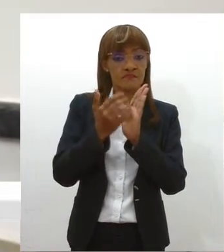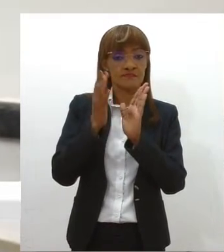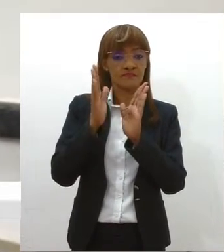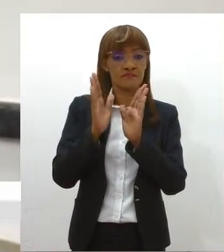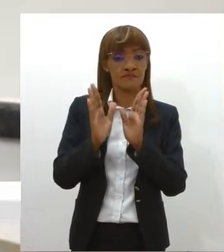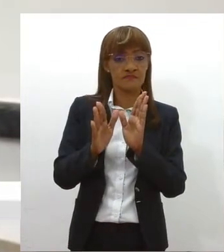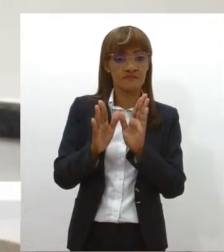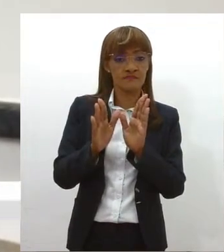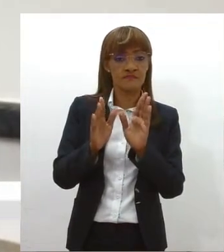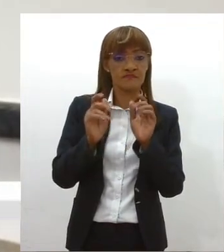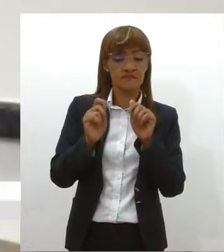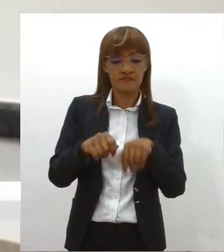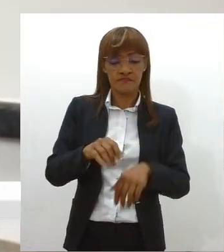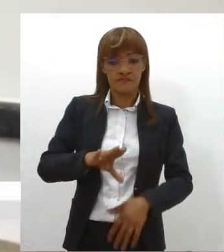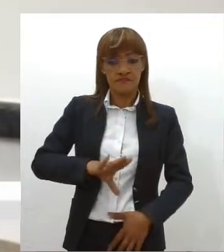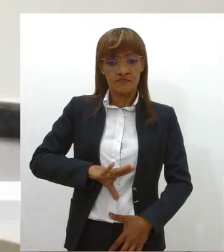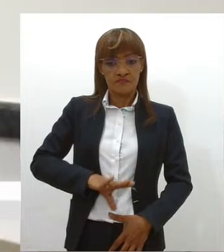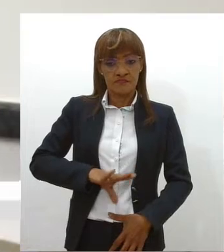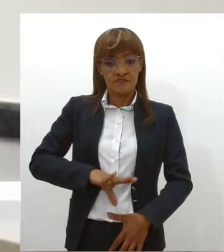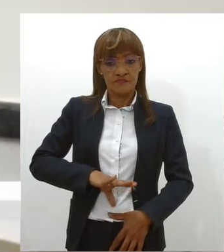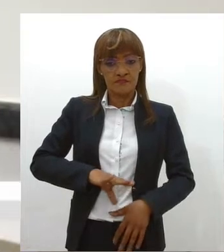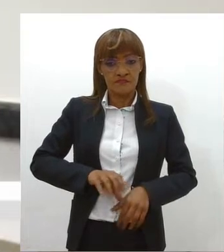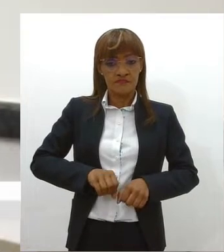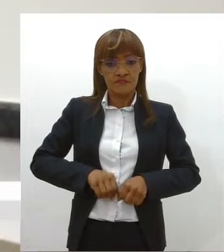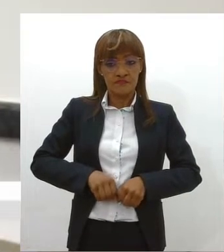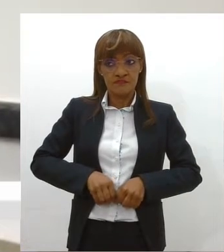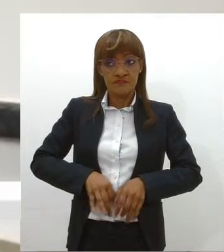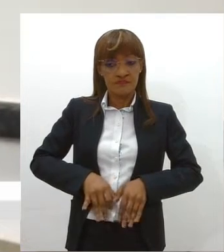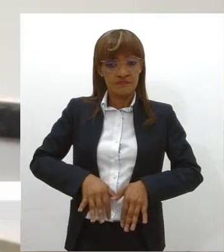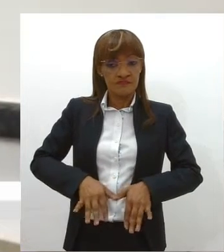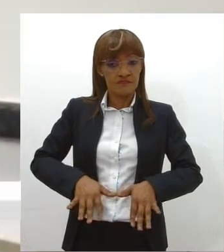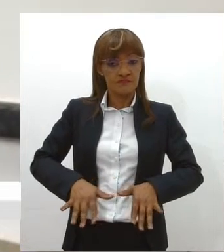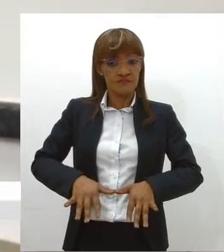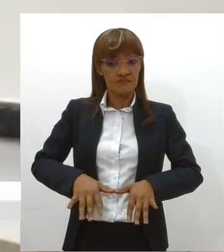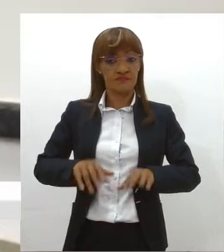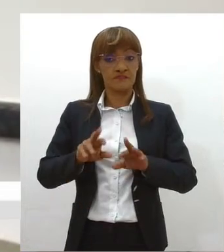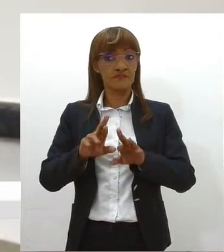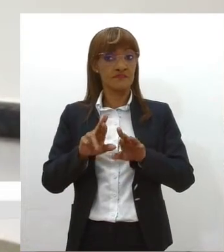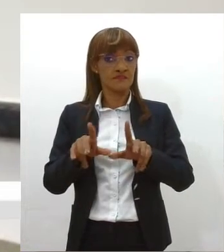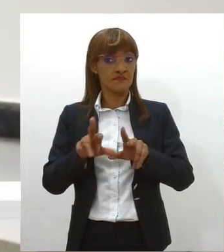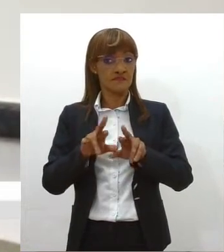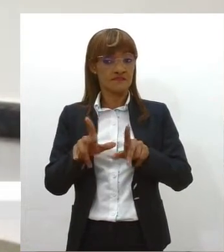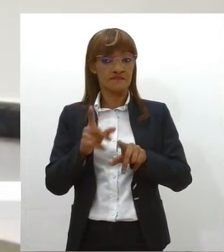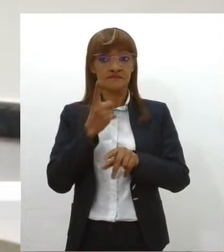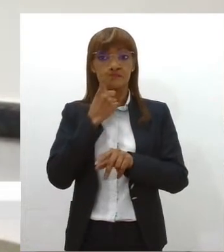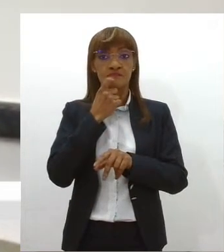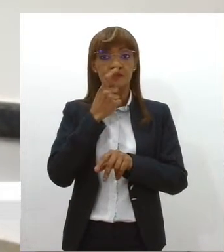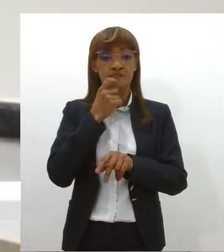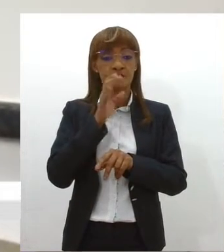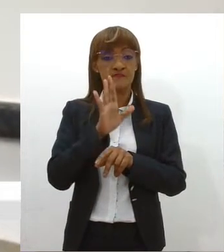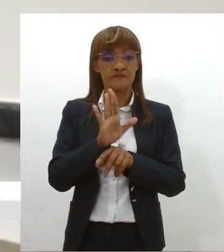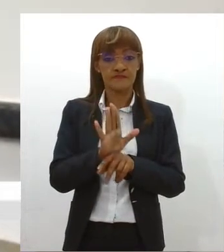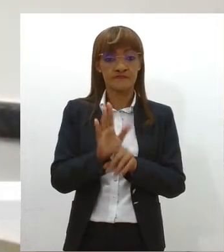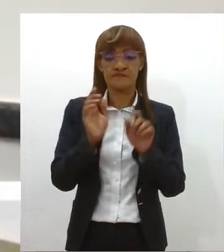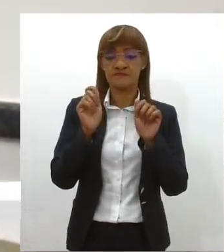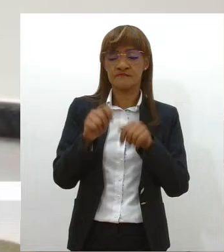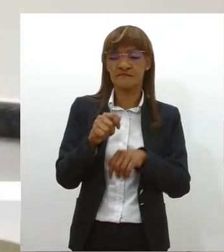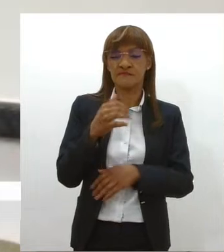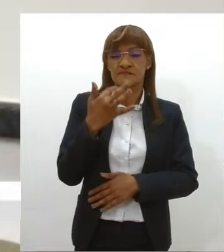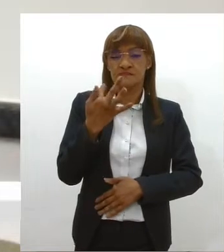mais sangramento do que o costume. Além disso, essa inflamação pode gerar dor.